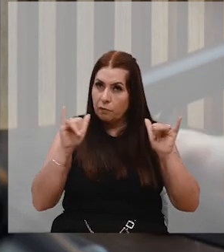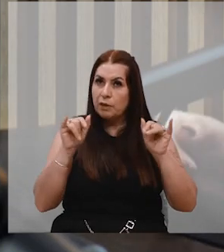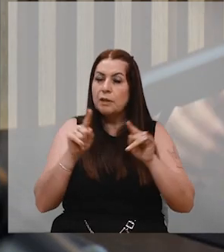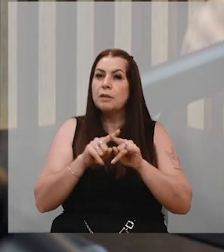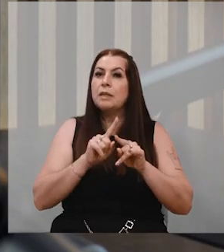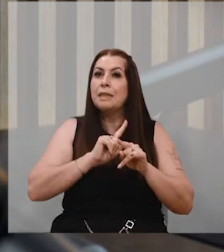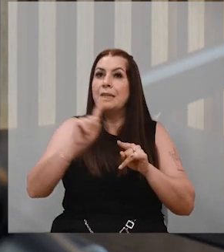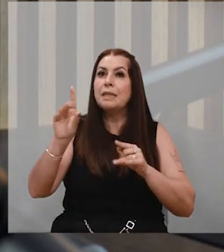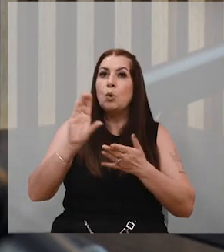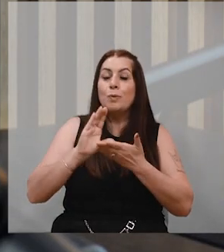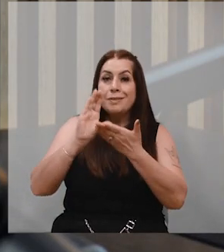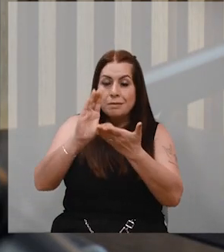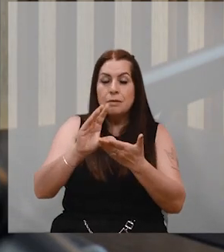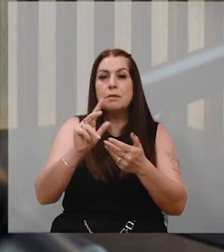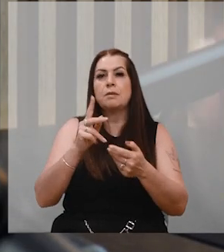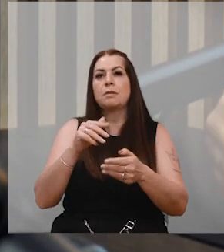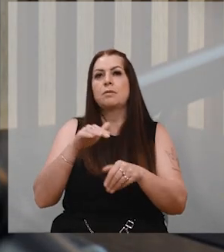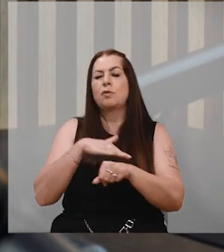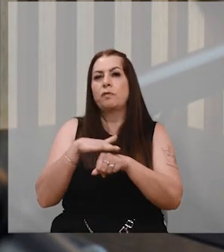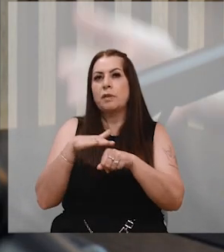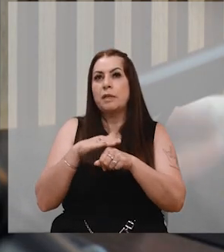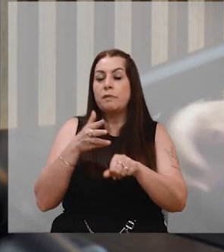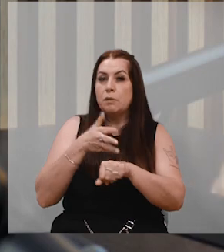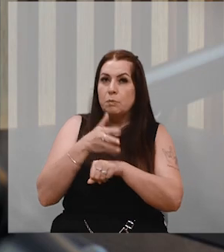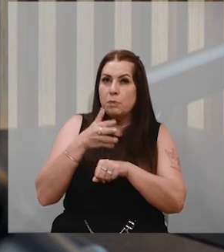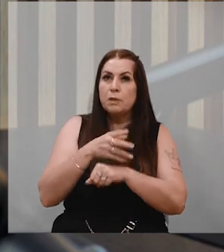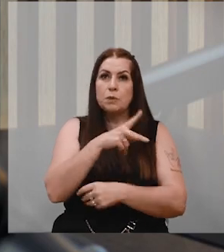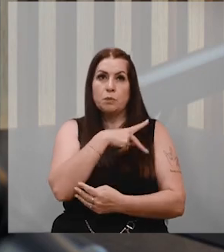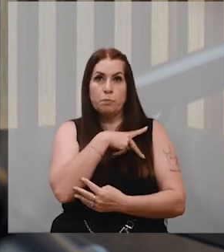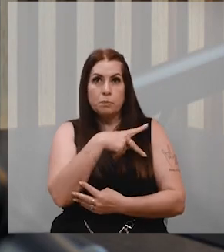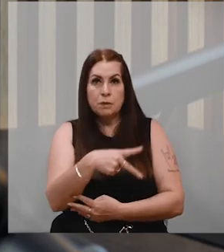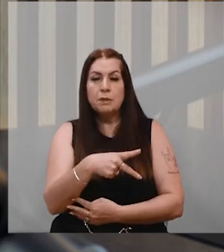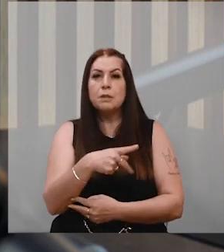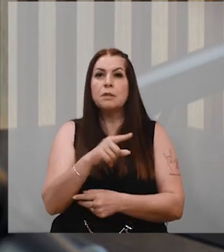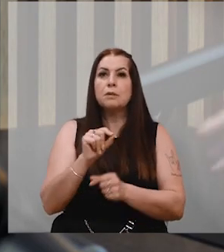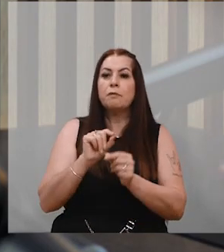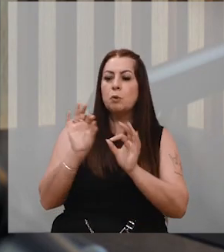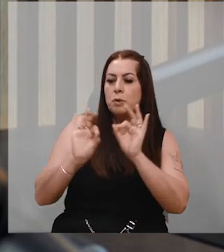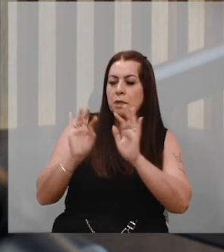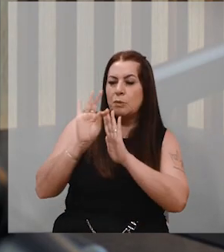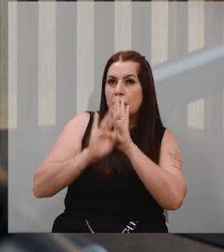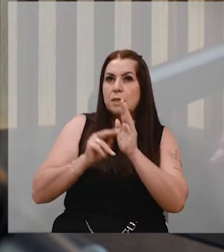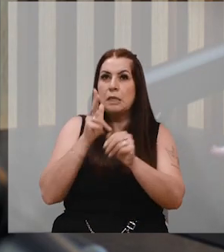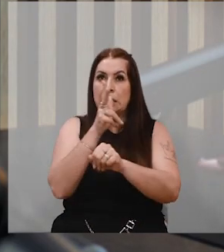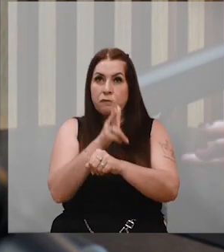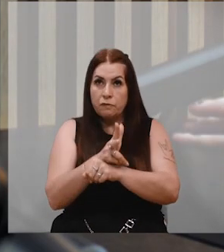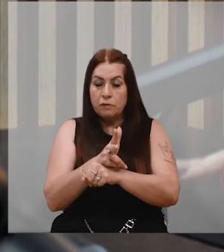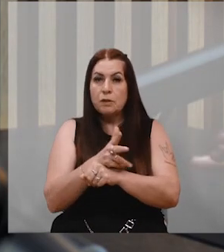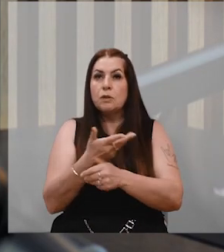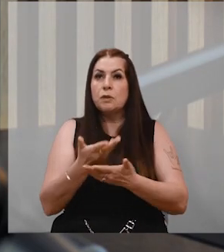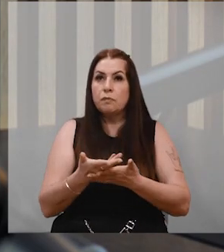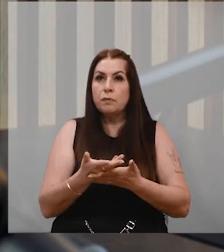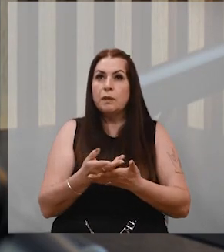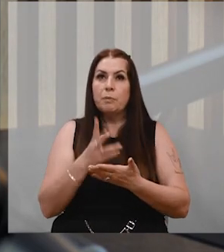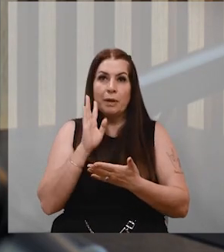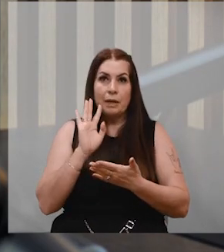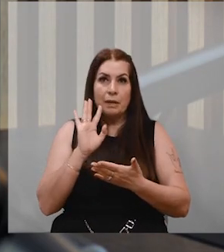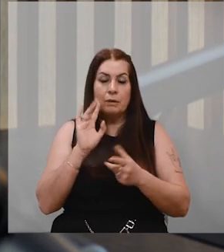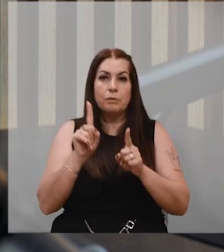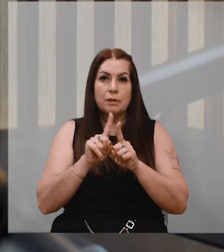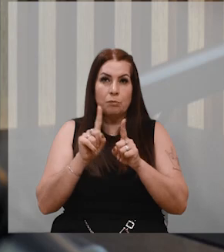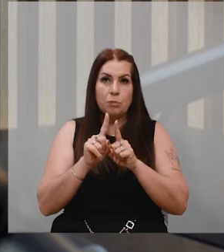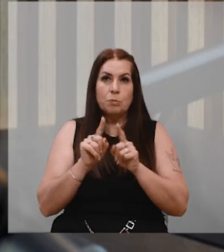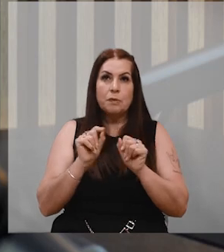até o conselho, falava com os integrantes, com o presidente, montava o texto, gravava o vídeo. Então, foi bem legal também.